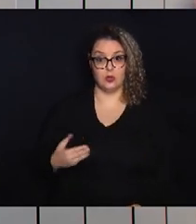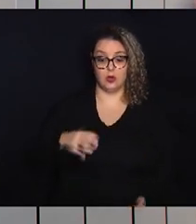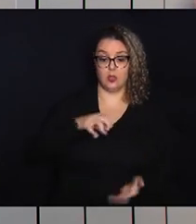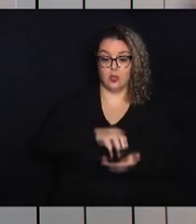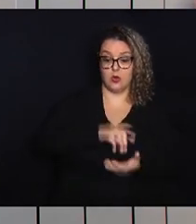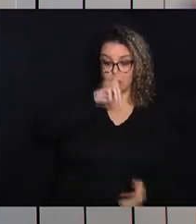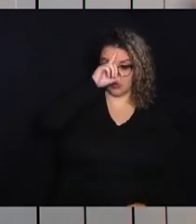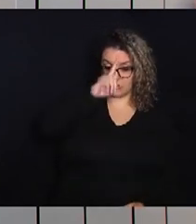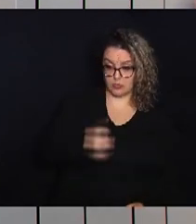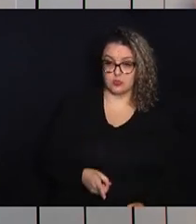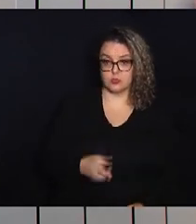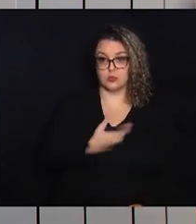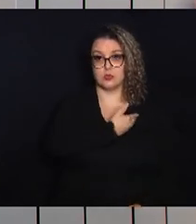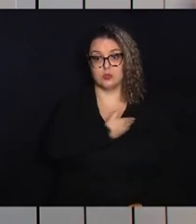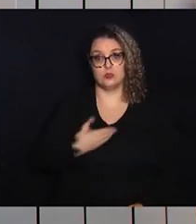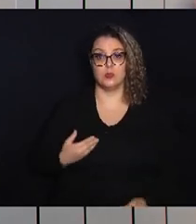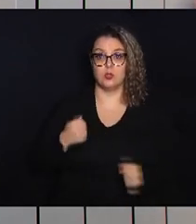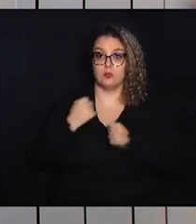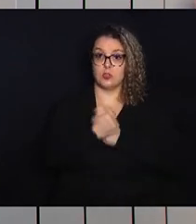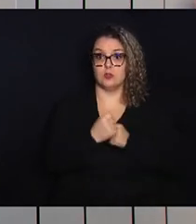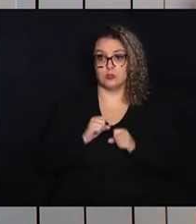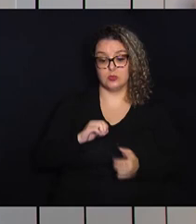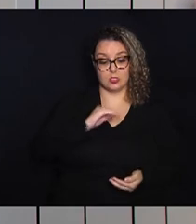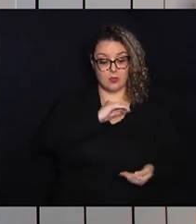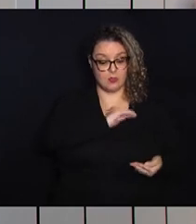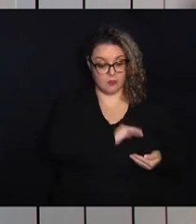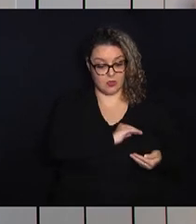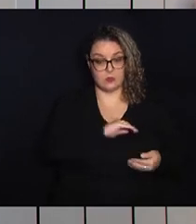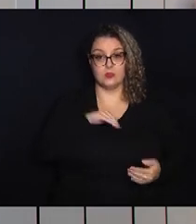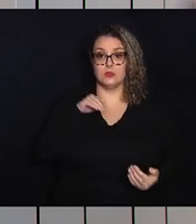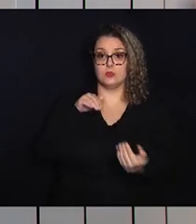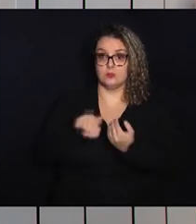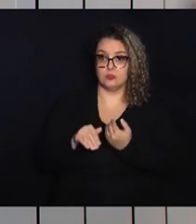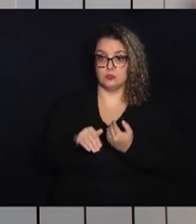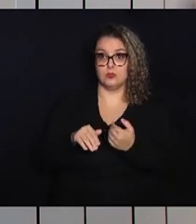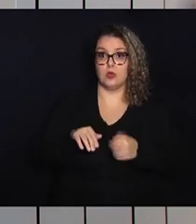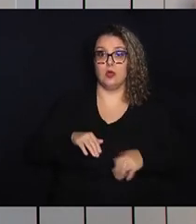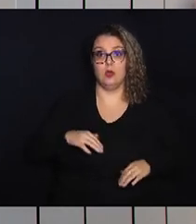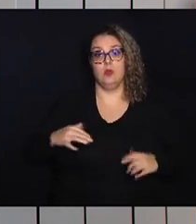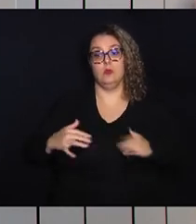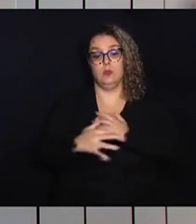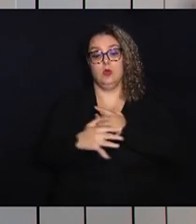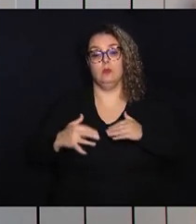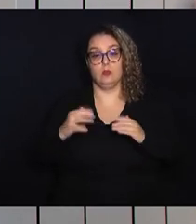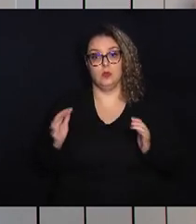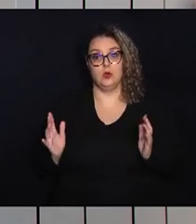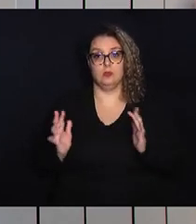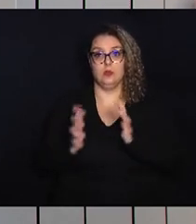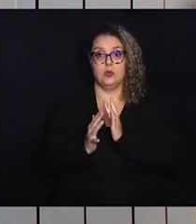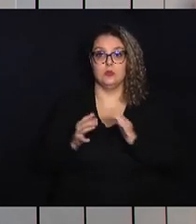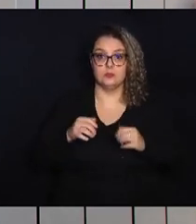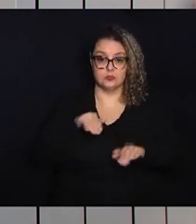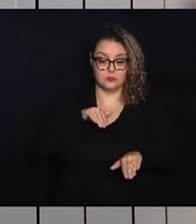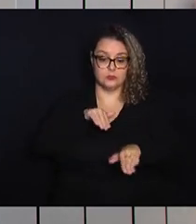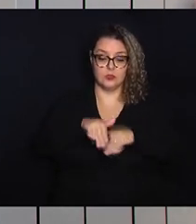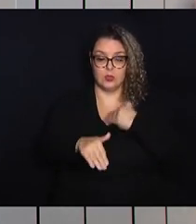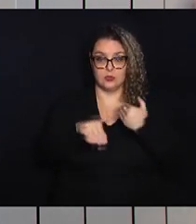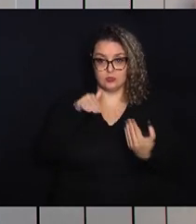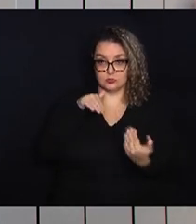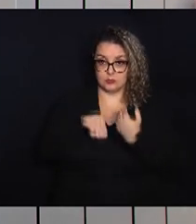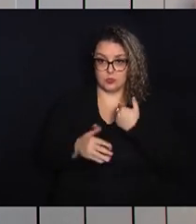pública, proteção, defesa civil, trânsito, mobilidade urbana e de situações de crise